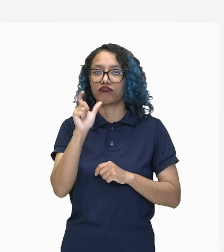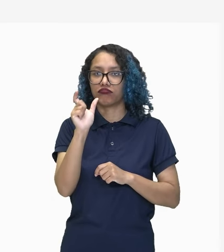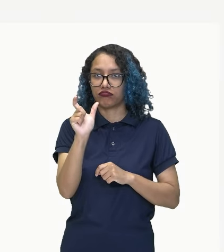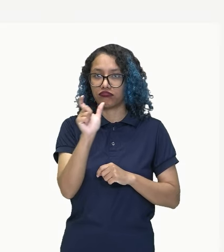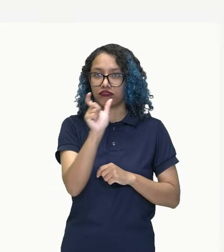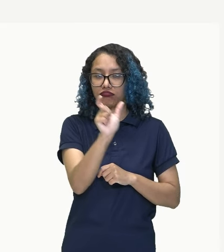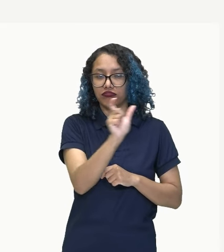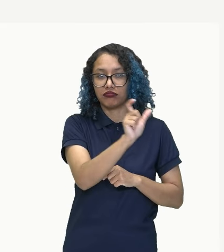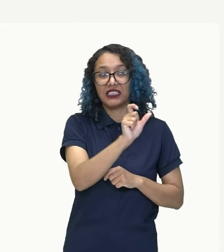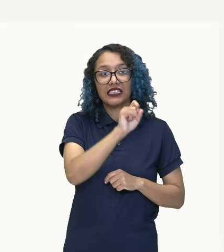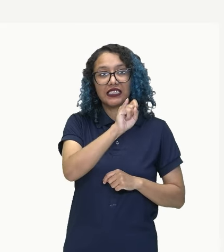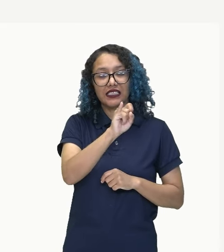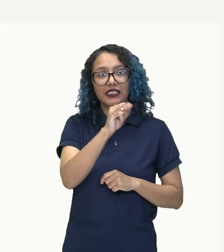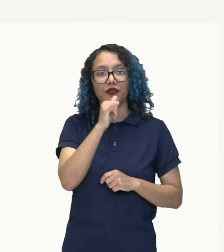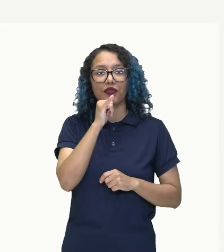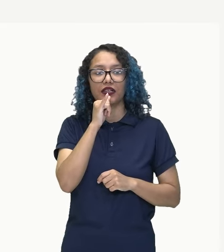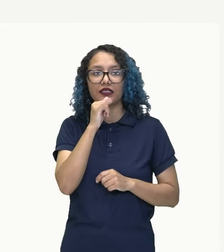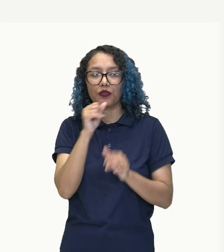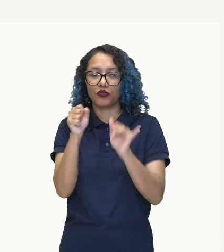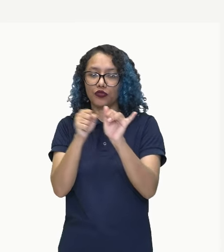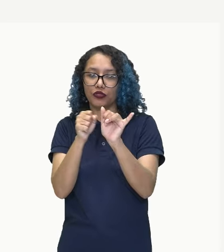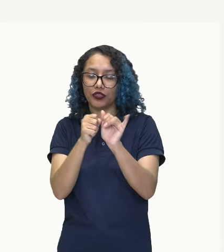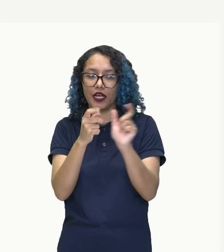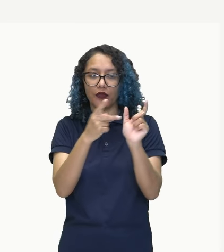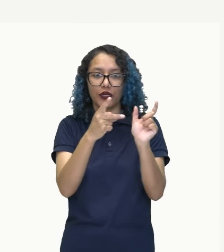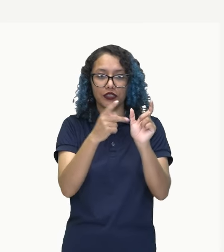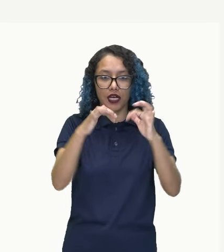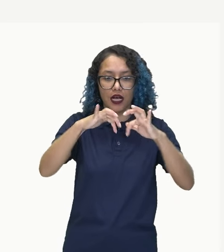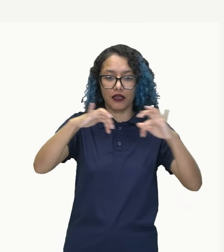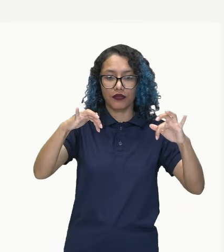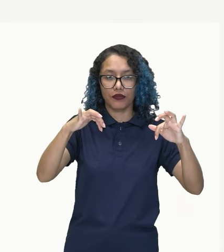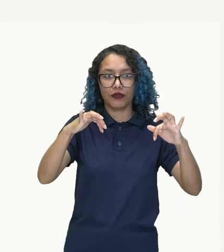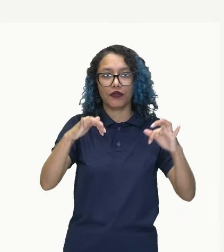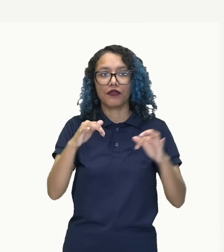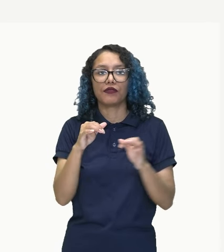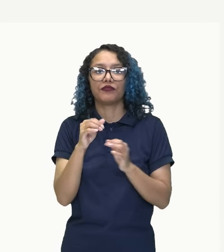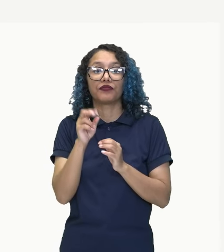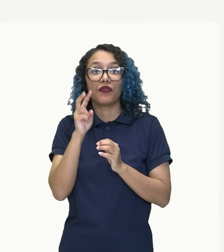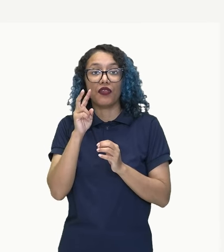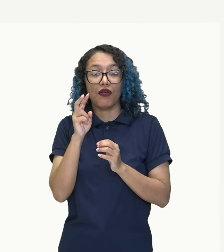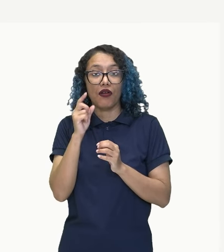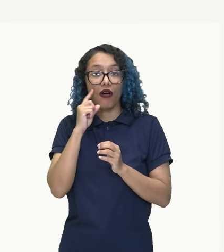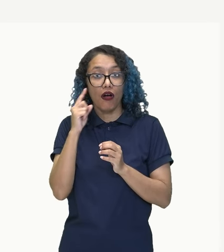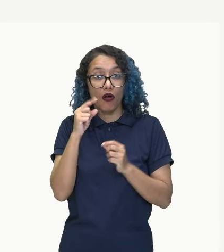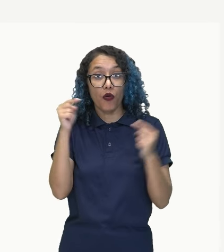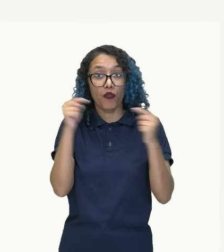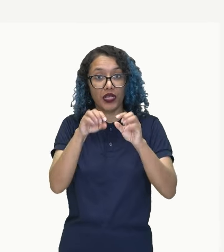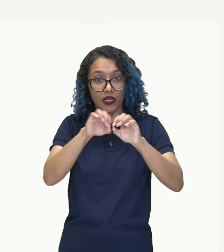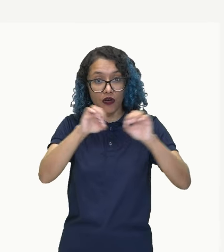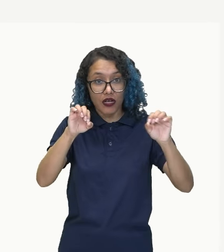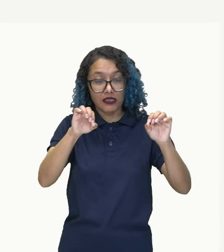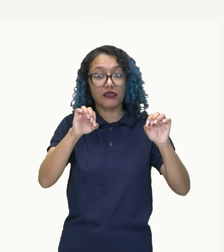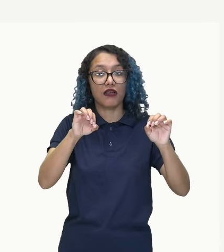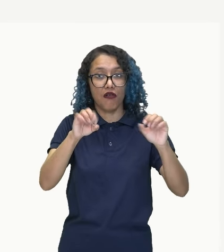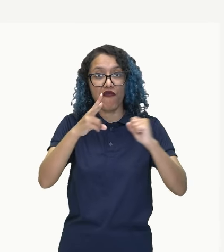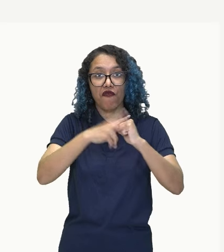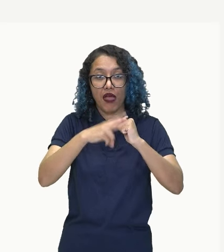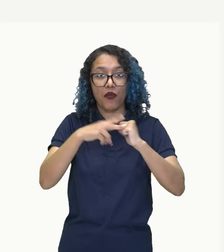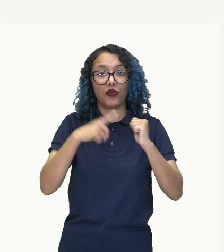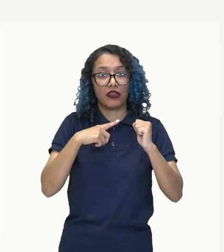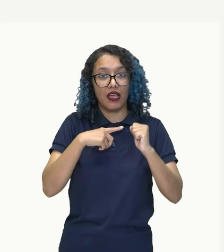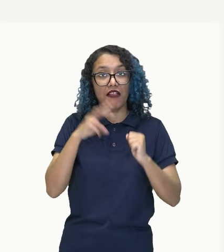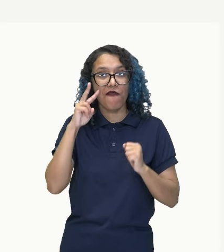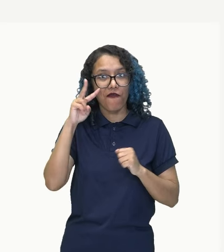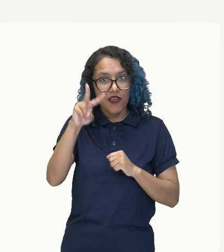de separar sujeito e predicado, né? Vi, isso é uma oração, olha a forma verbal aí, vi, né? Então,